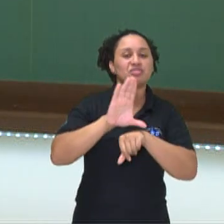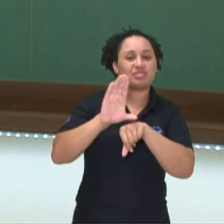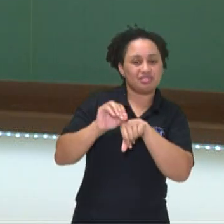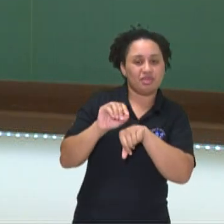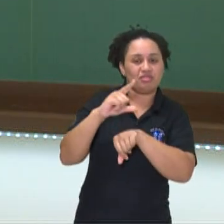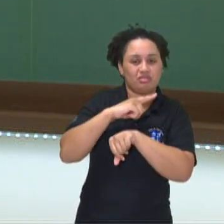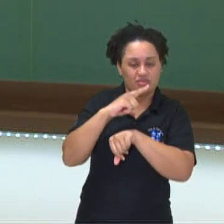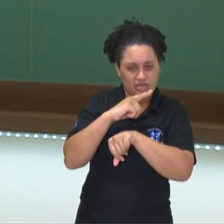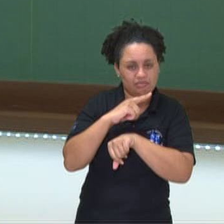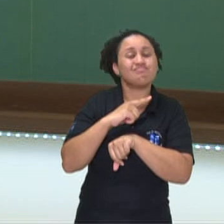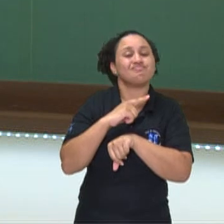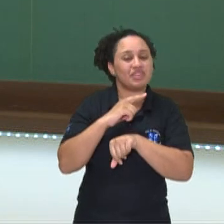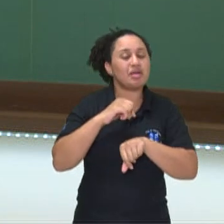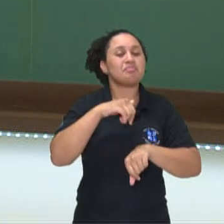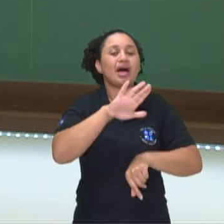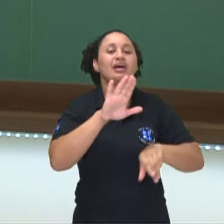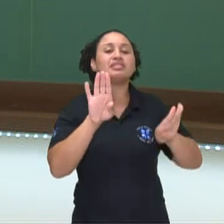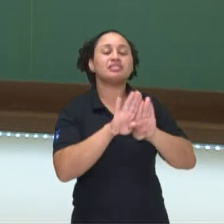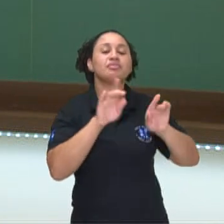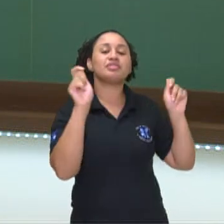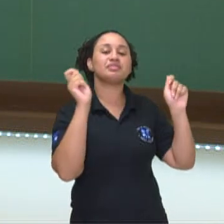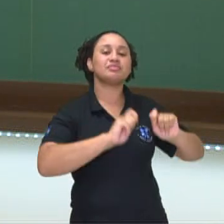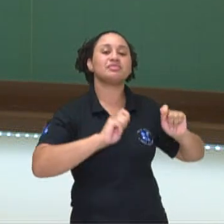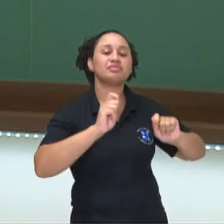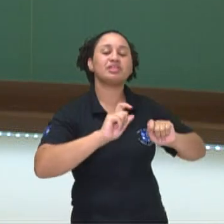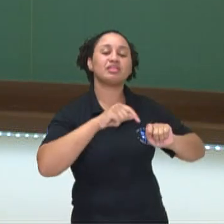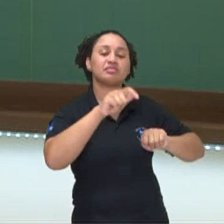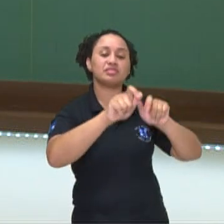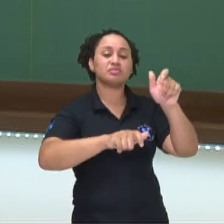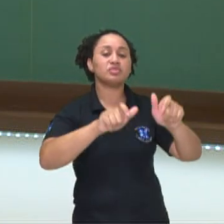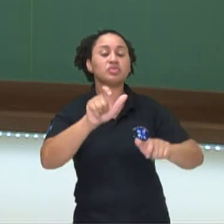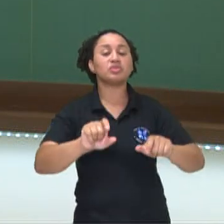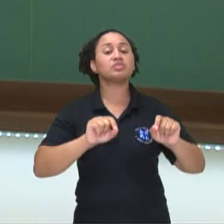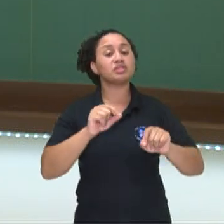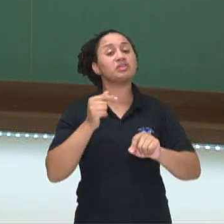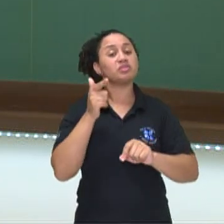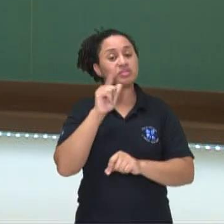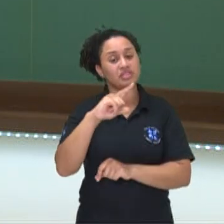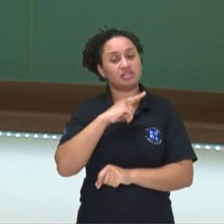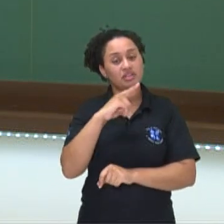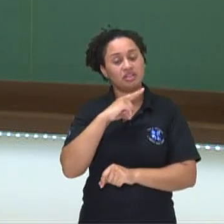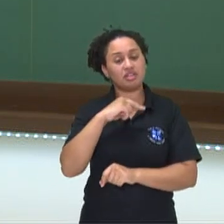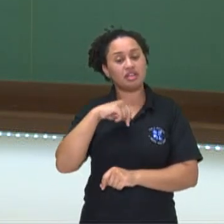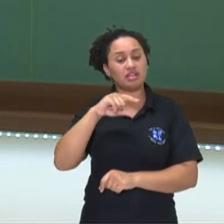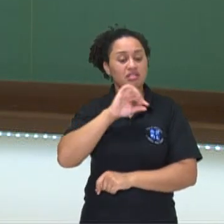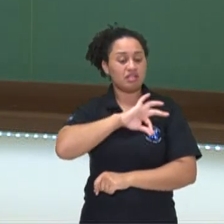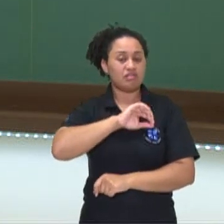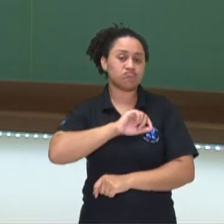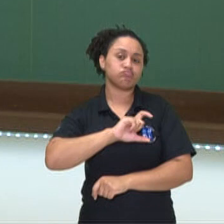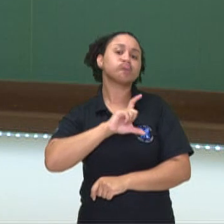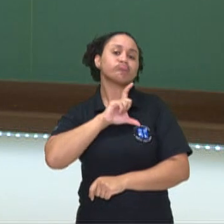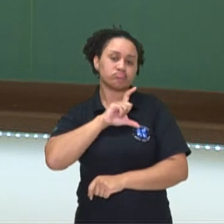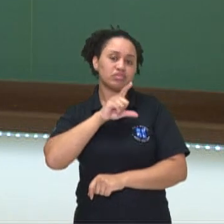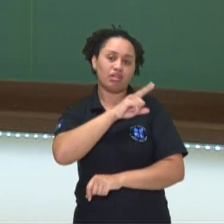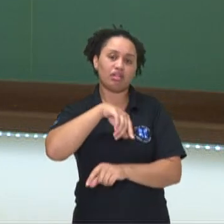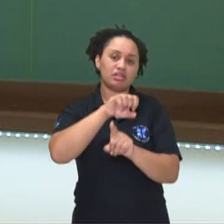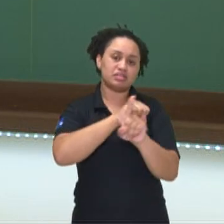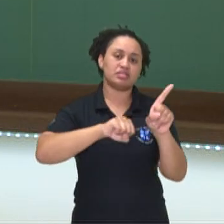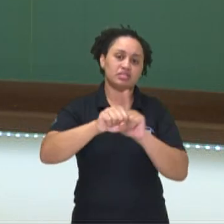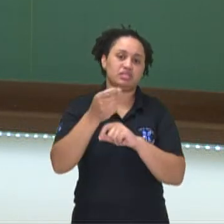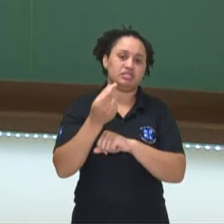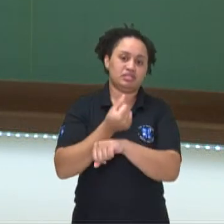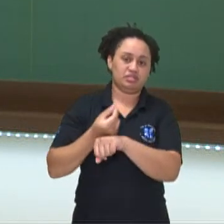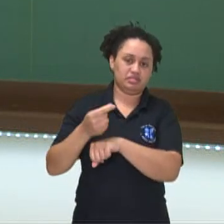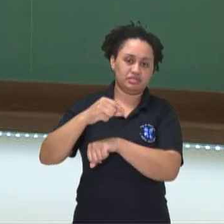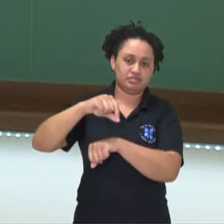pessoas, maiores são as possibilidades dessas pessoas obterem maiores salários dentro da sociedade capitalista.